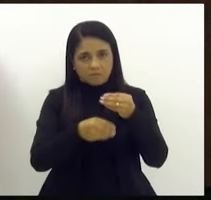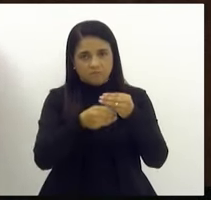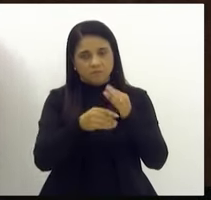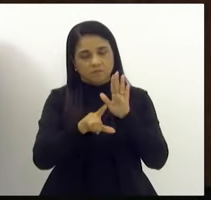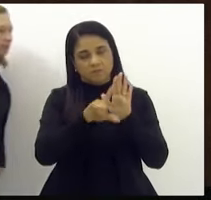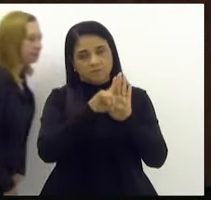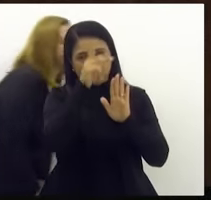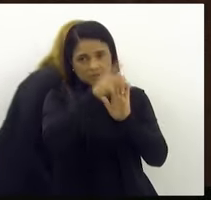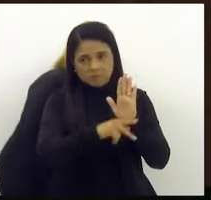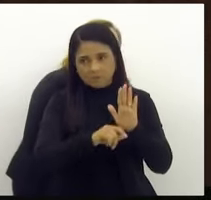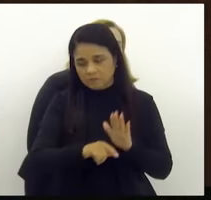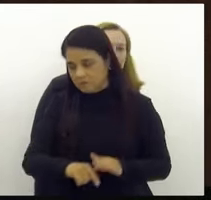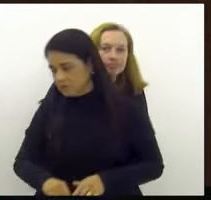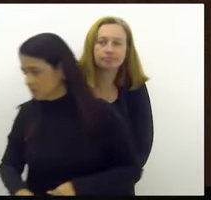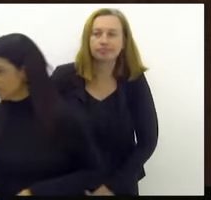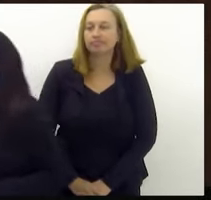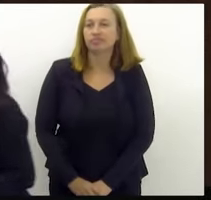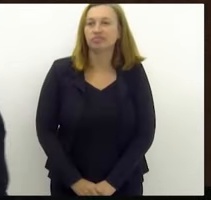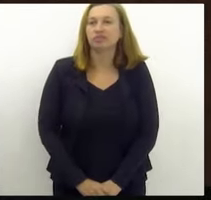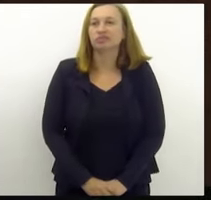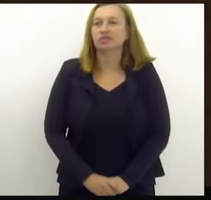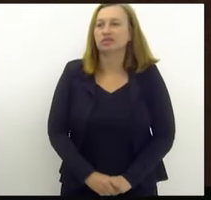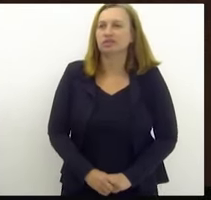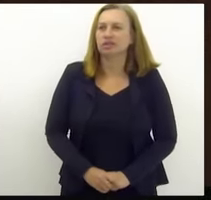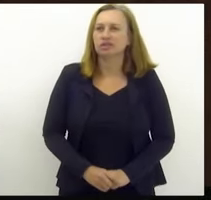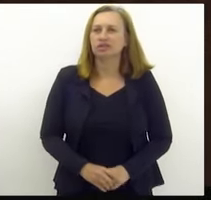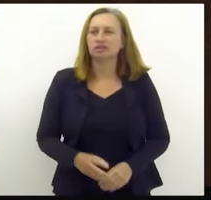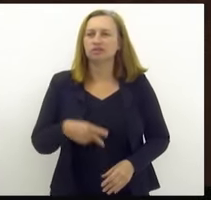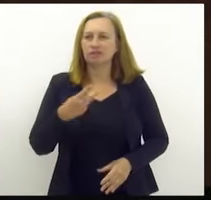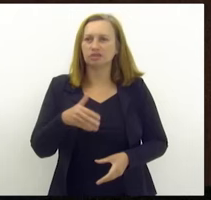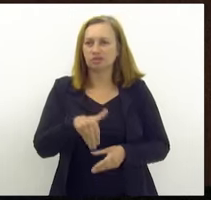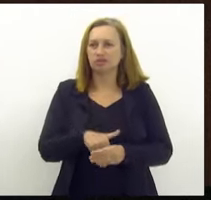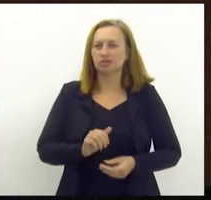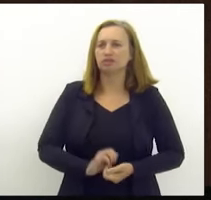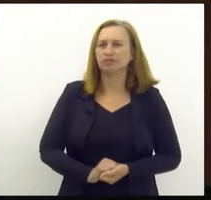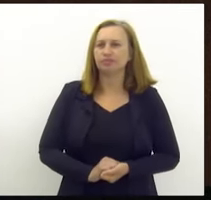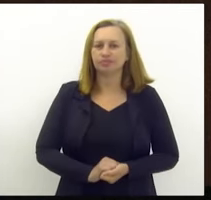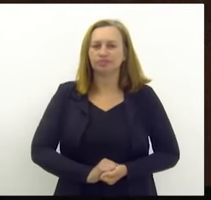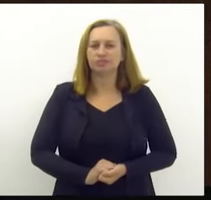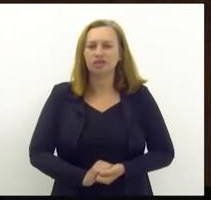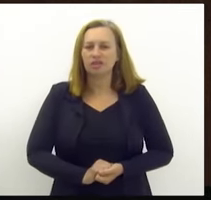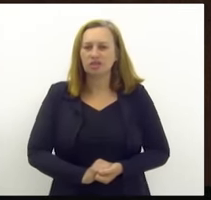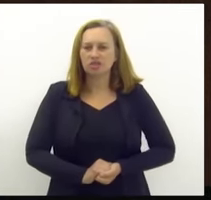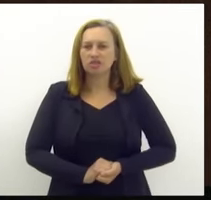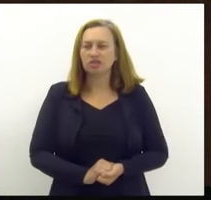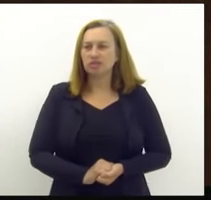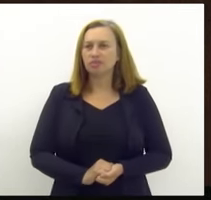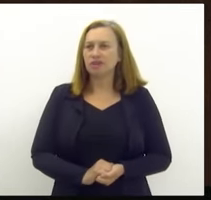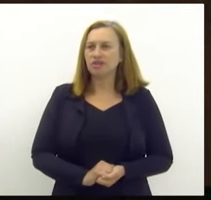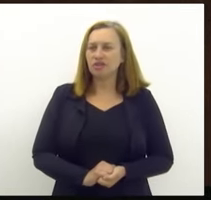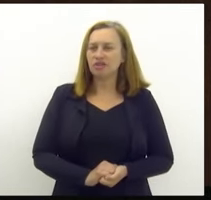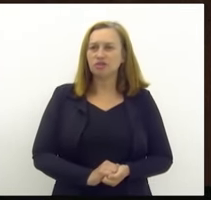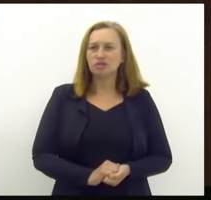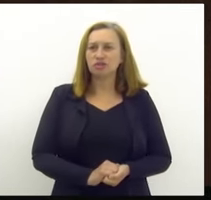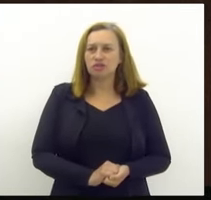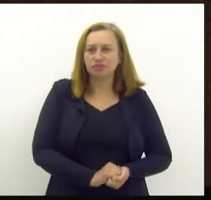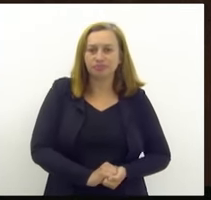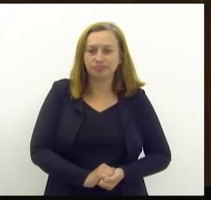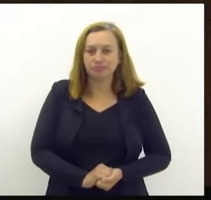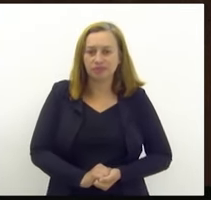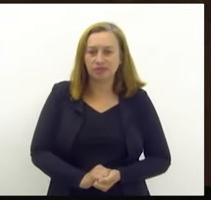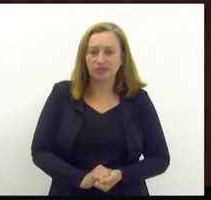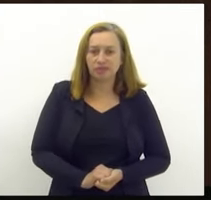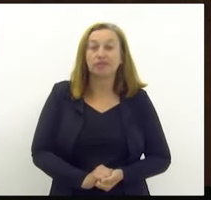favor do nic é perigoso Pode emitir o voto por favor o sub do Nicola é perigoso tome cuidado eh Presidente